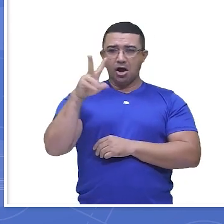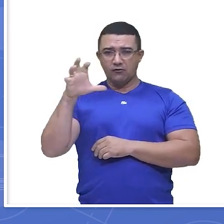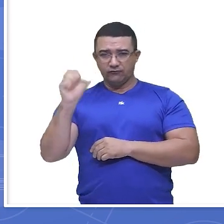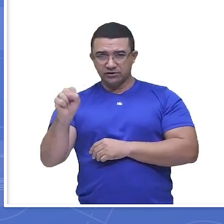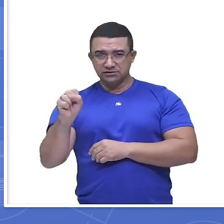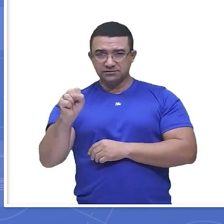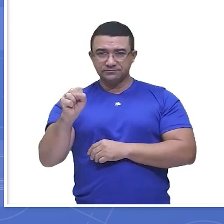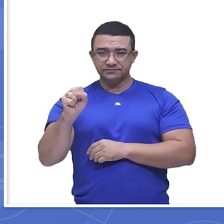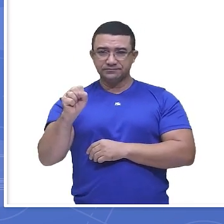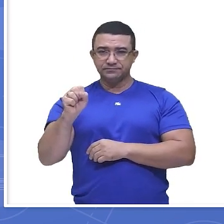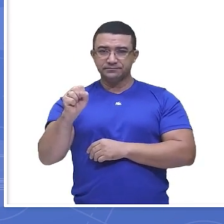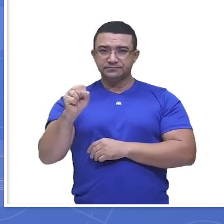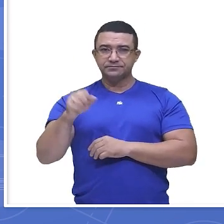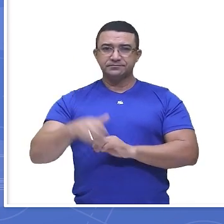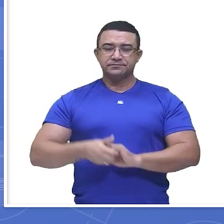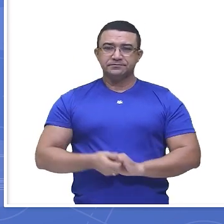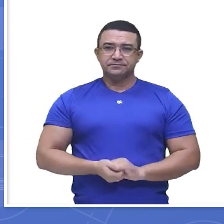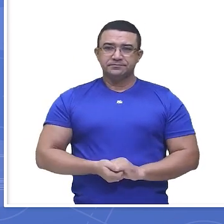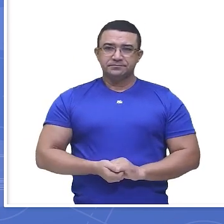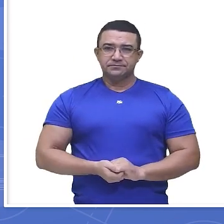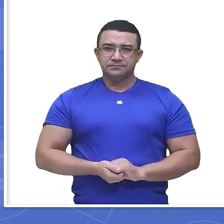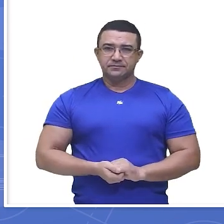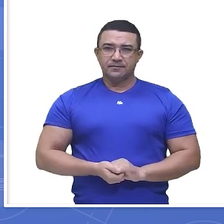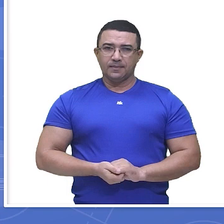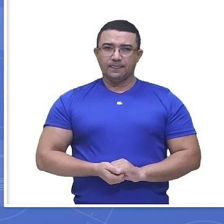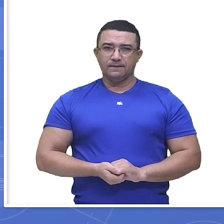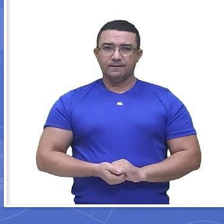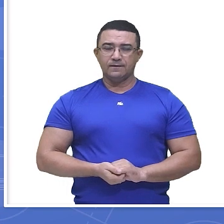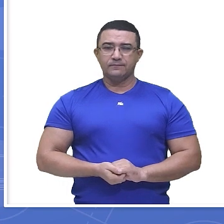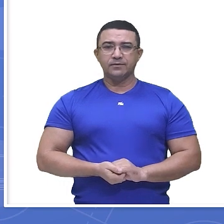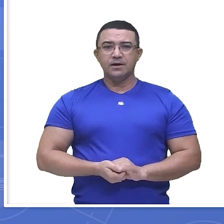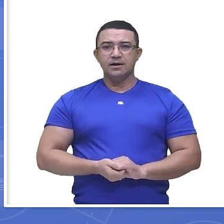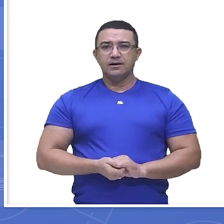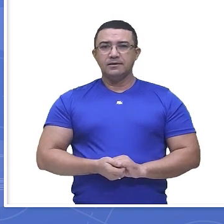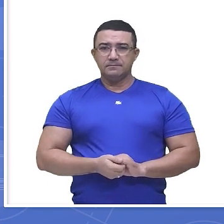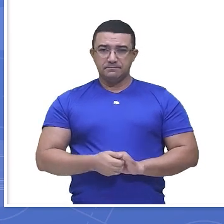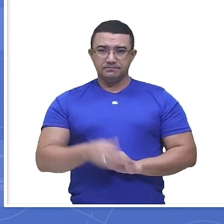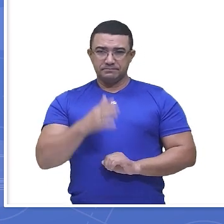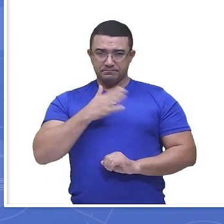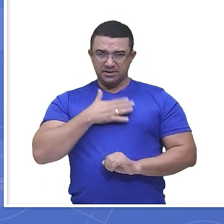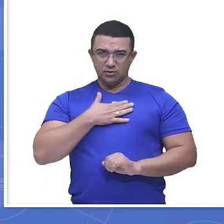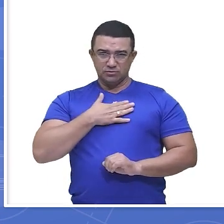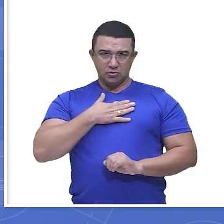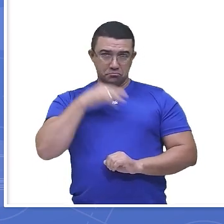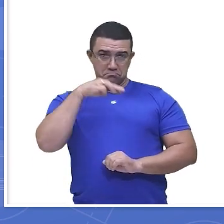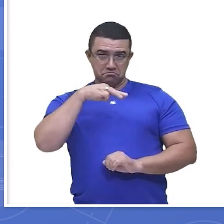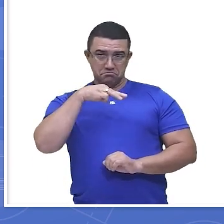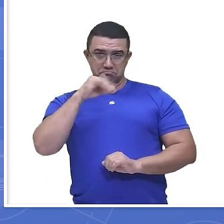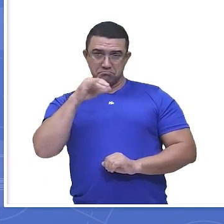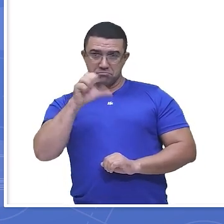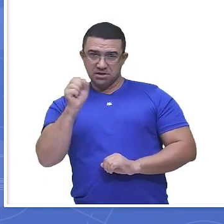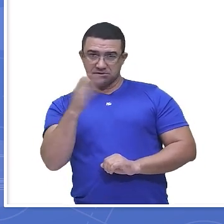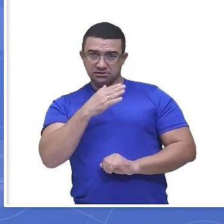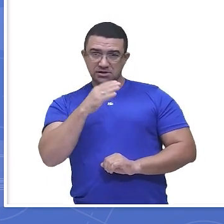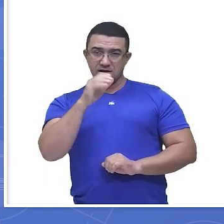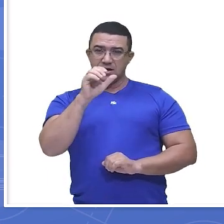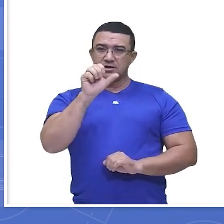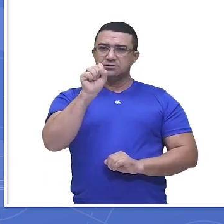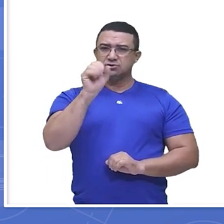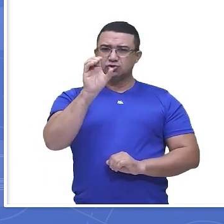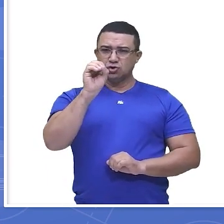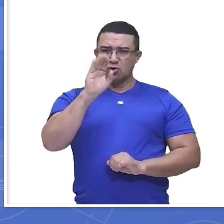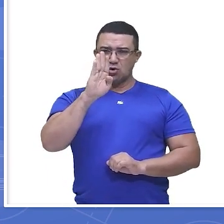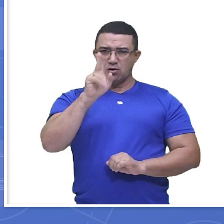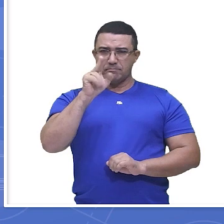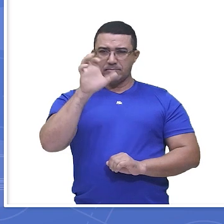e Alves. Meus apelidos são Silva e Alves, né? Esses